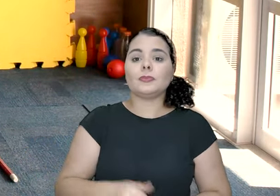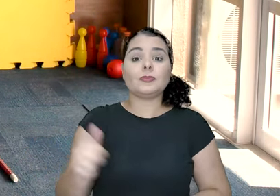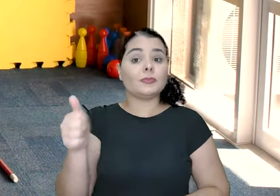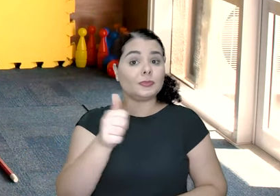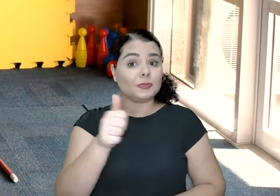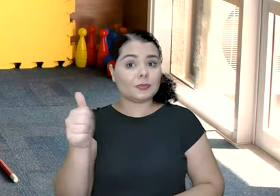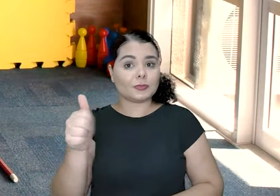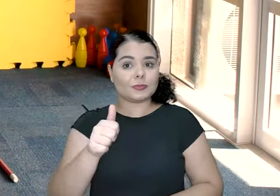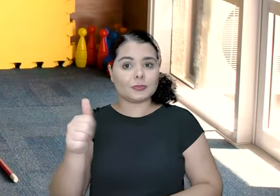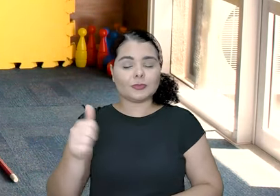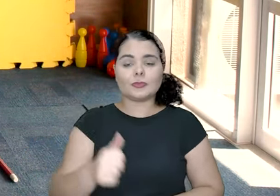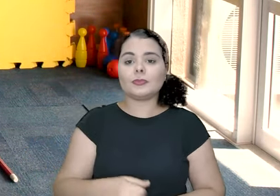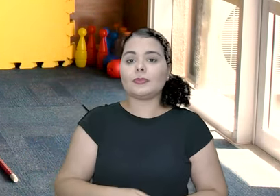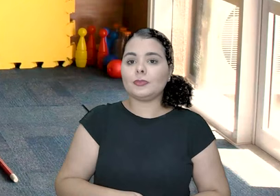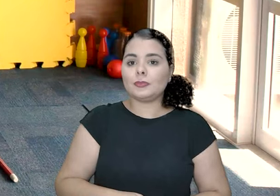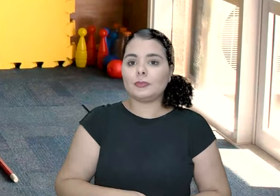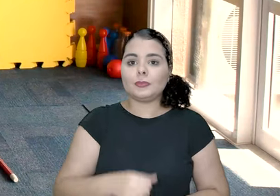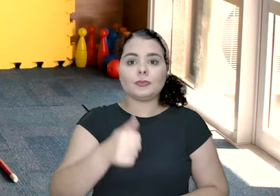onze,